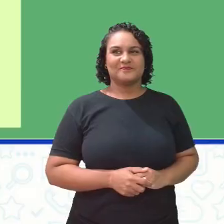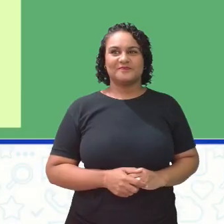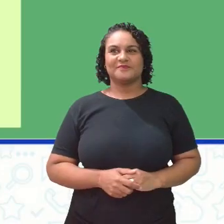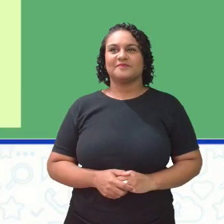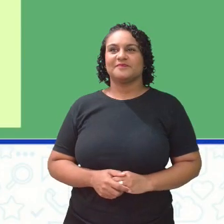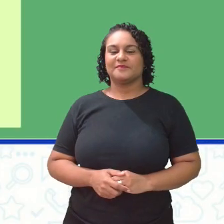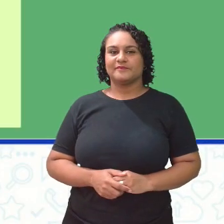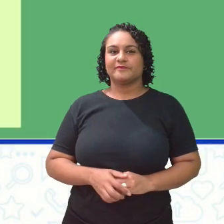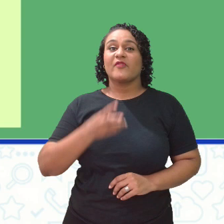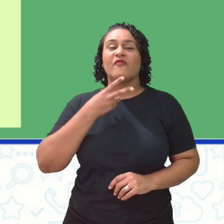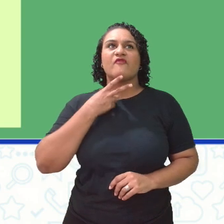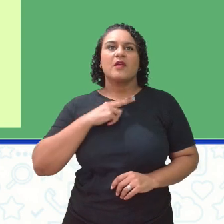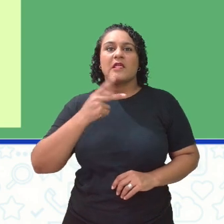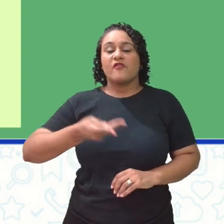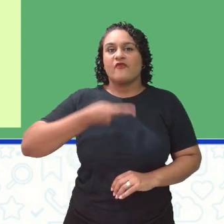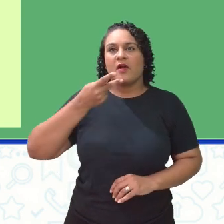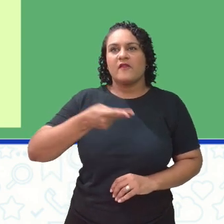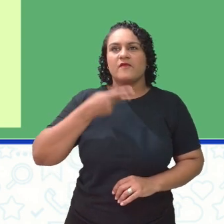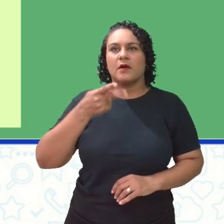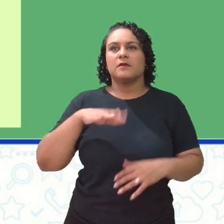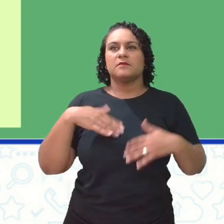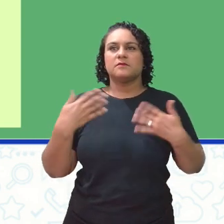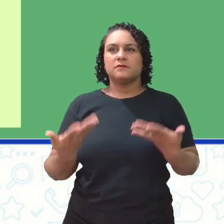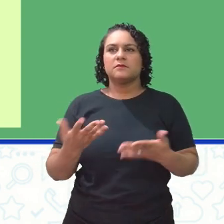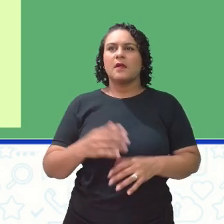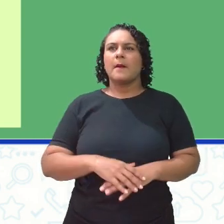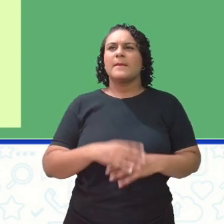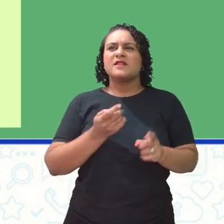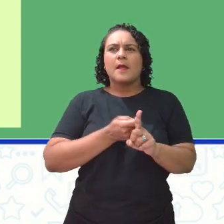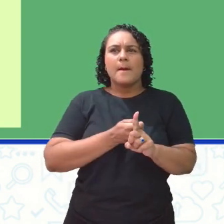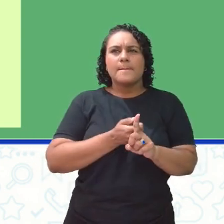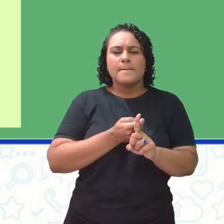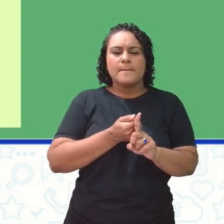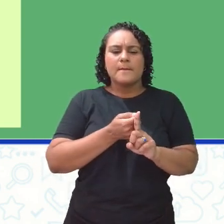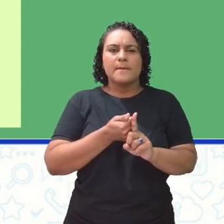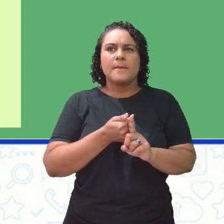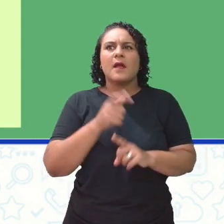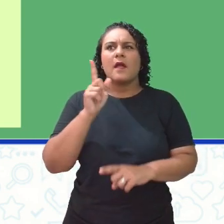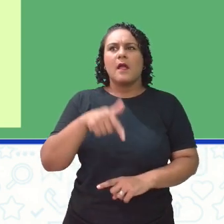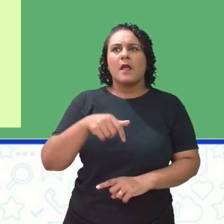É o vício da fala. Para dizerem milho, dizem mil.